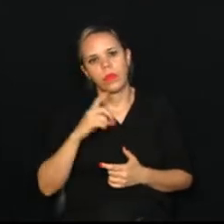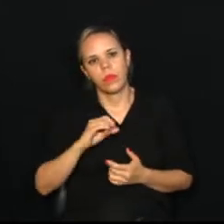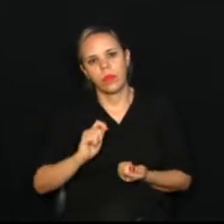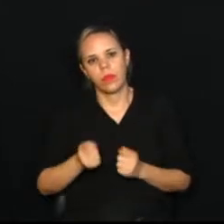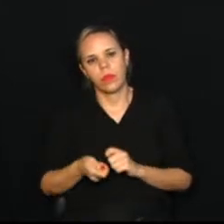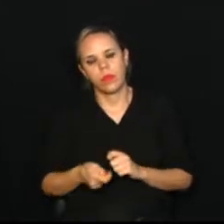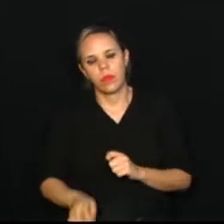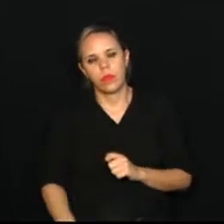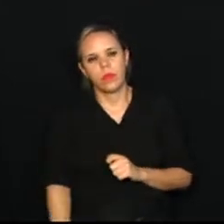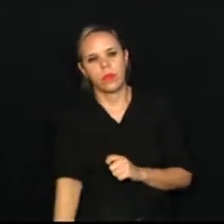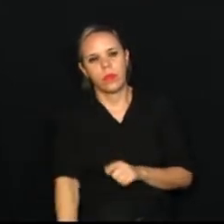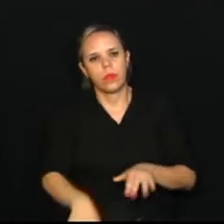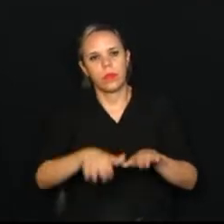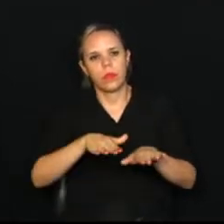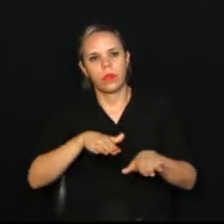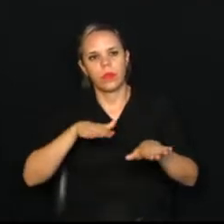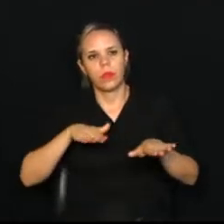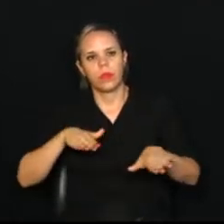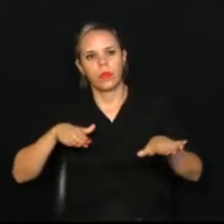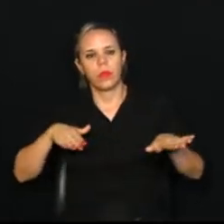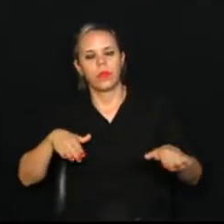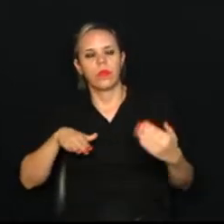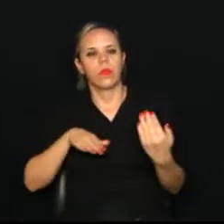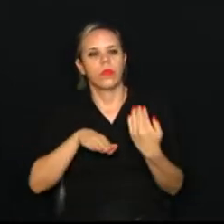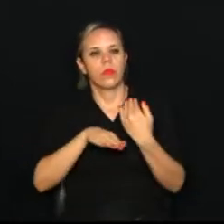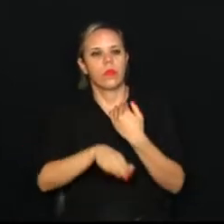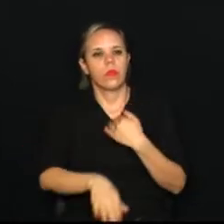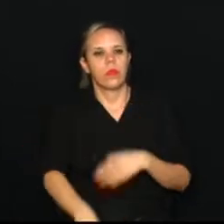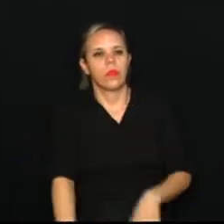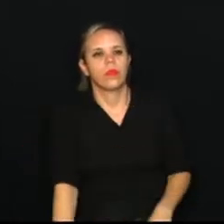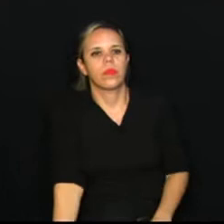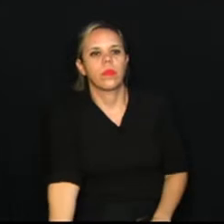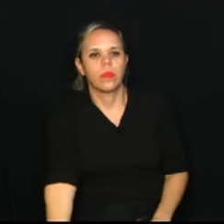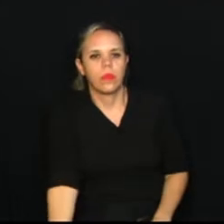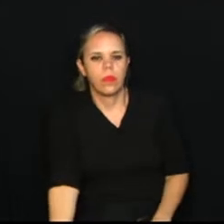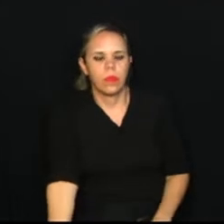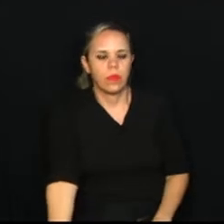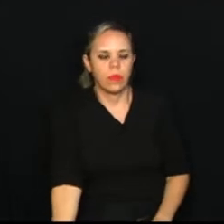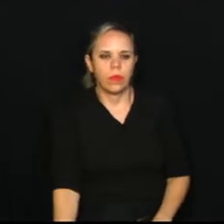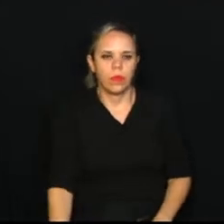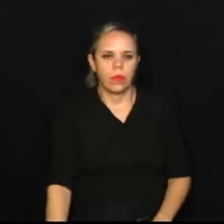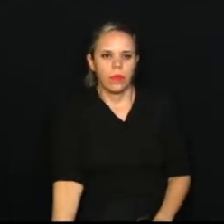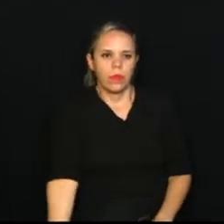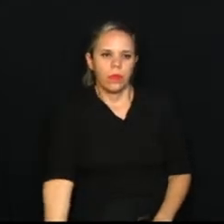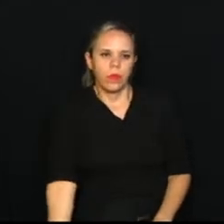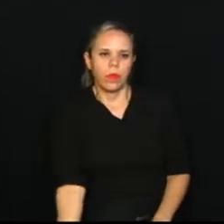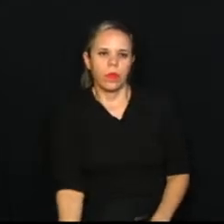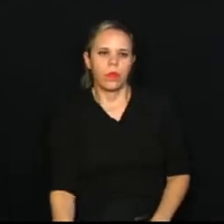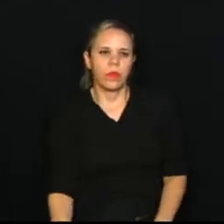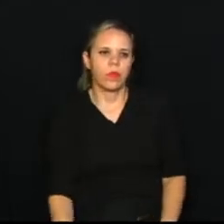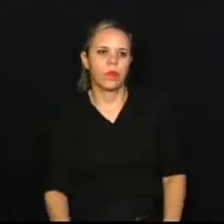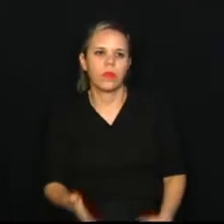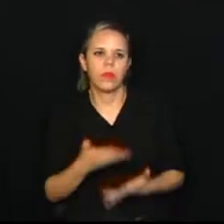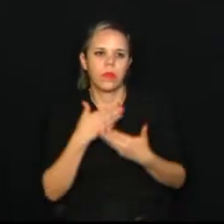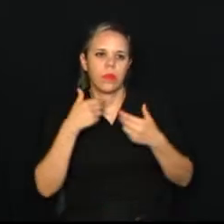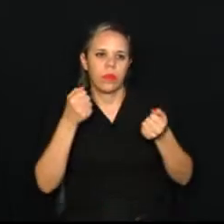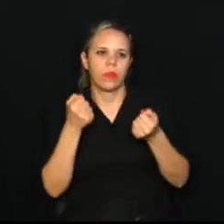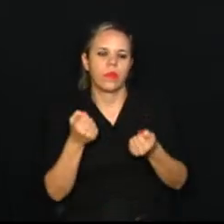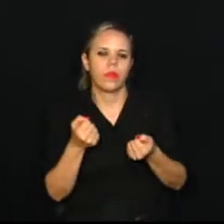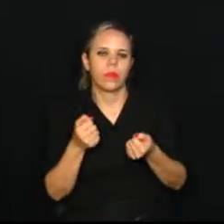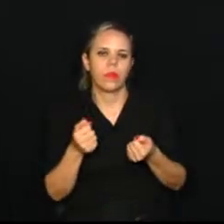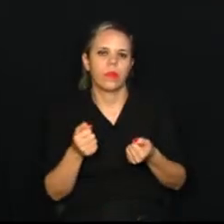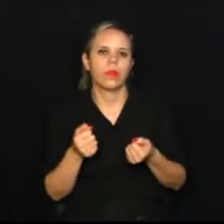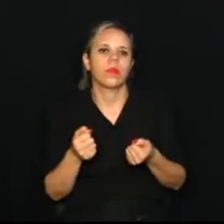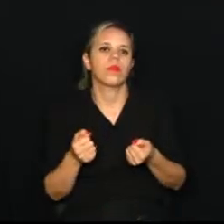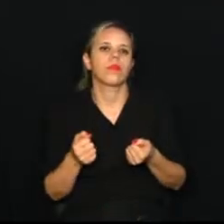adequa ao tráfego de alguma forma, para viabilizar, então, uma melhoria no fluxo